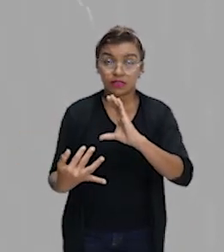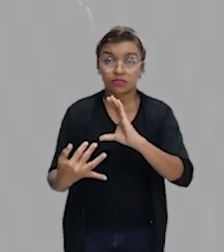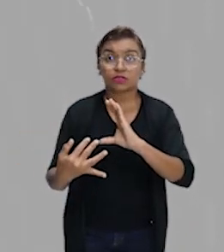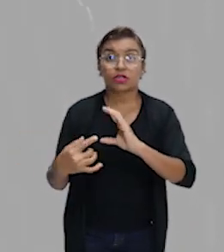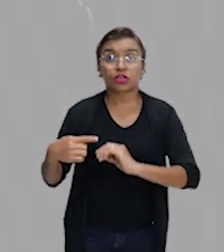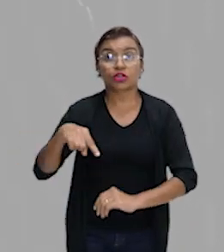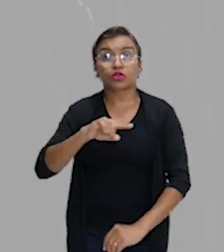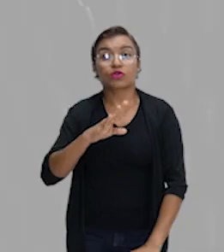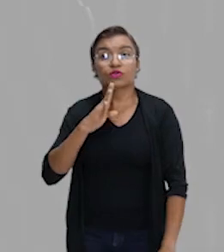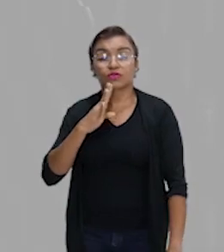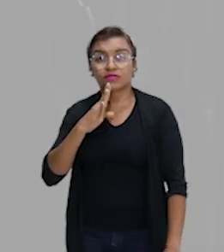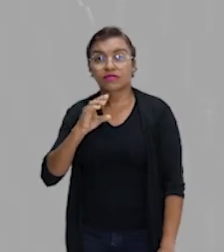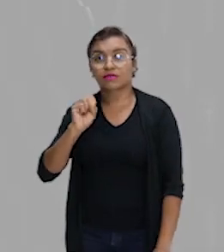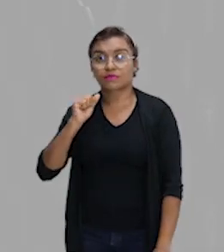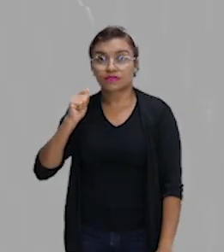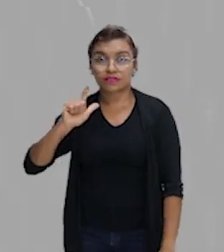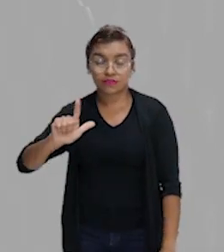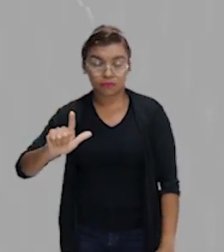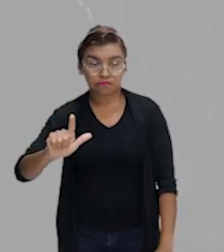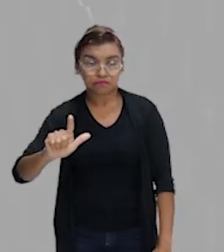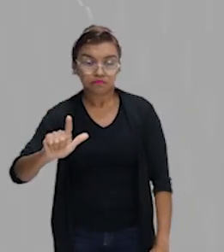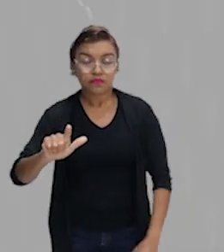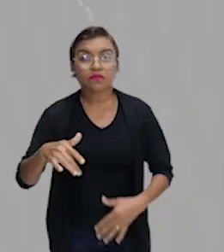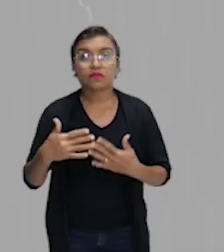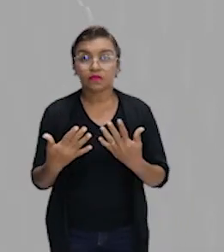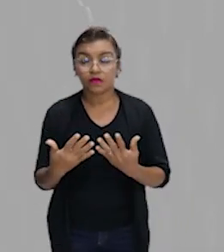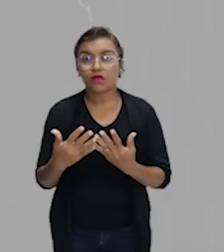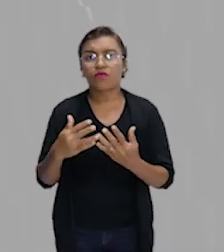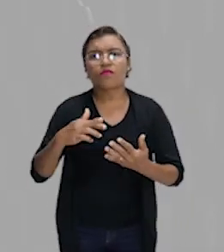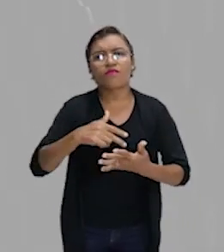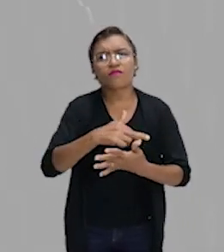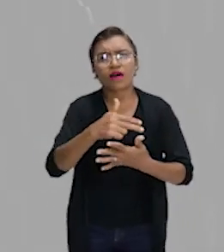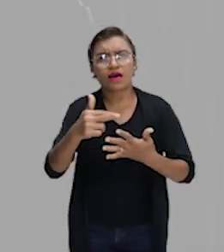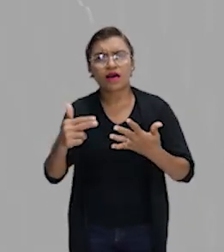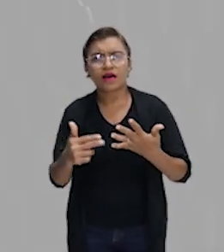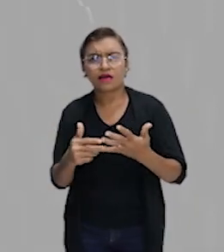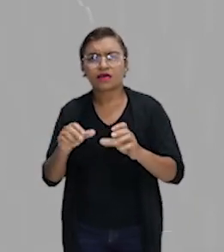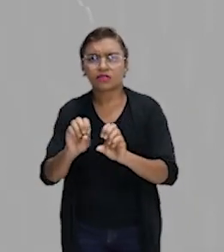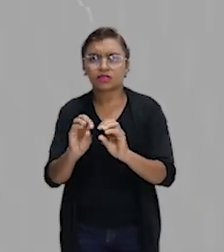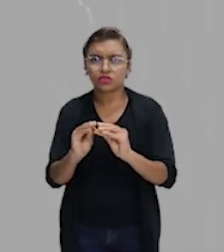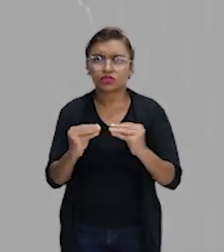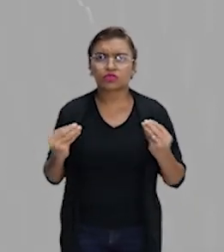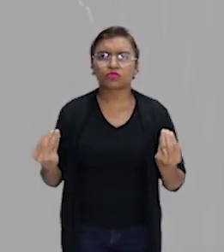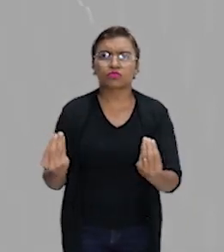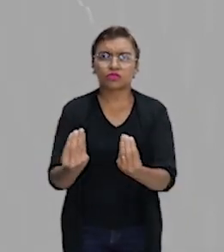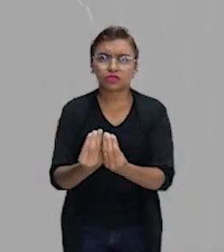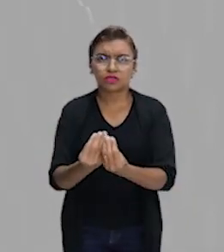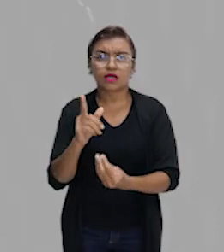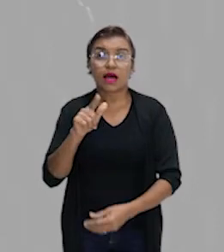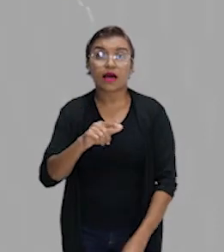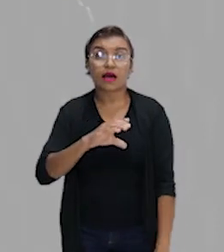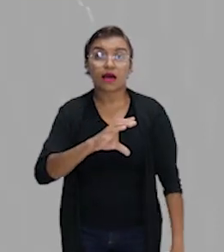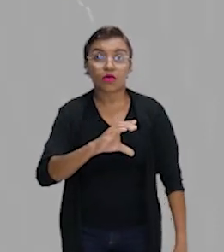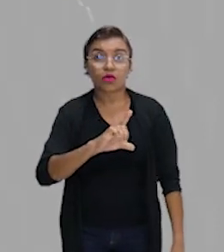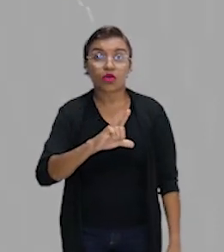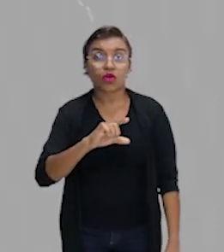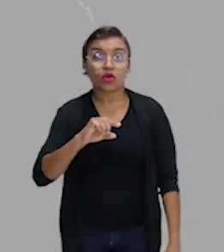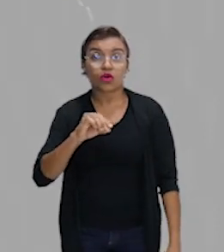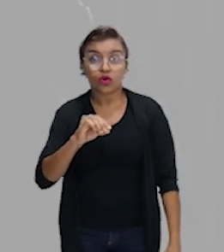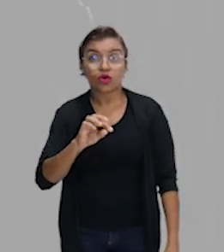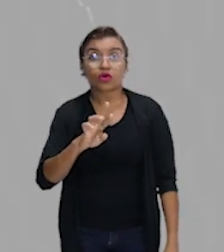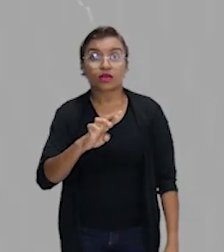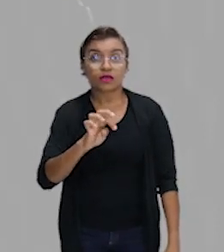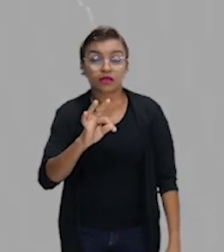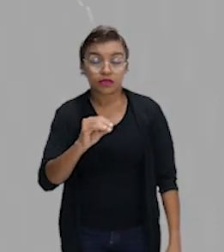já definimos. Então, dentre essa gama de substâncias, uma delas é o cloreto de sódio, o